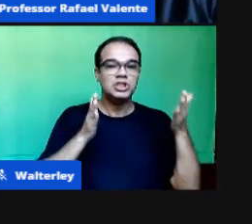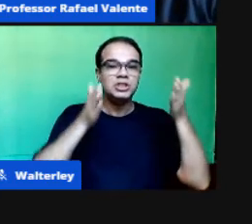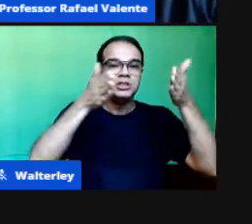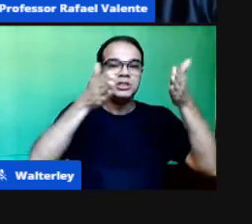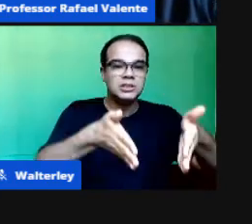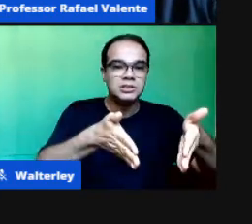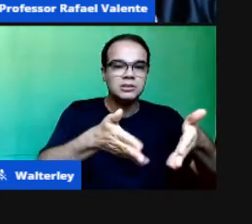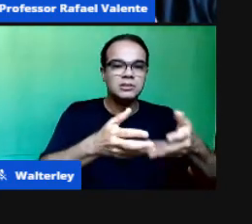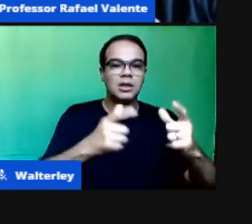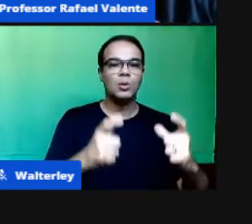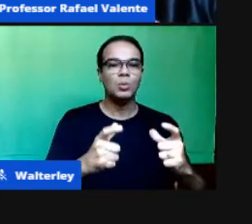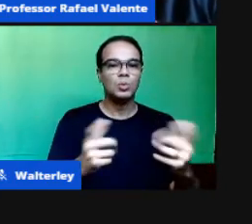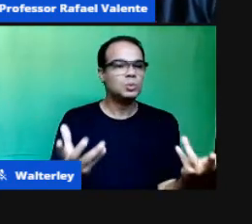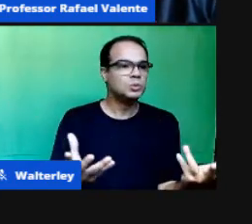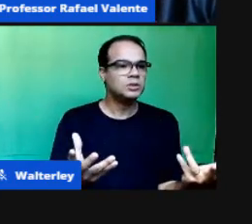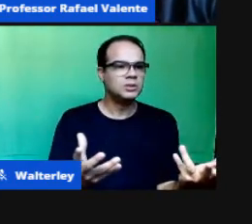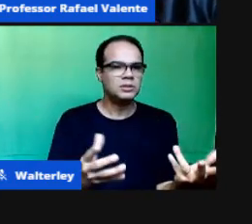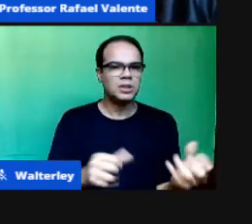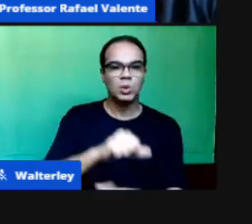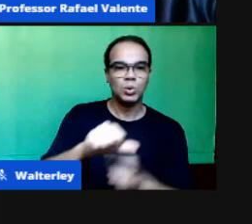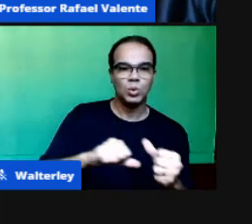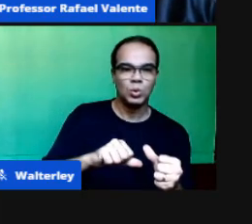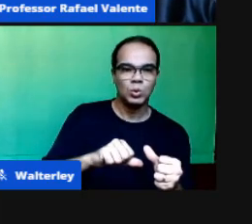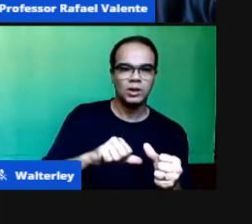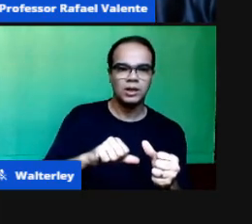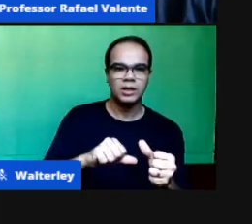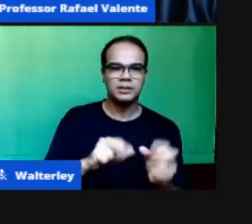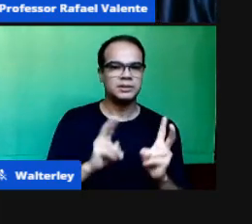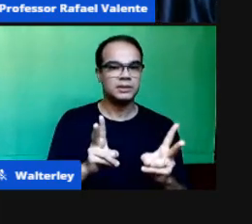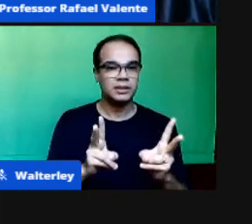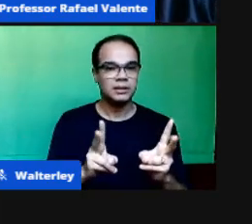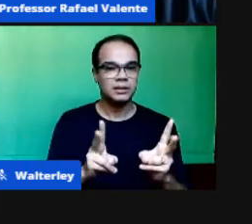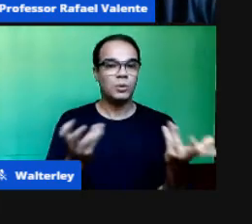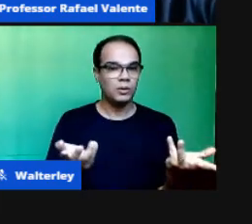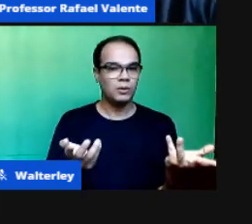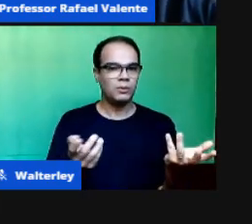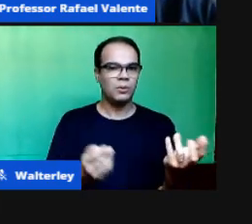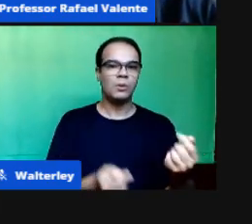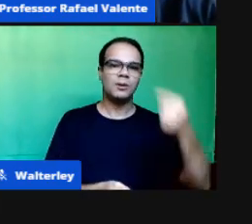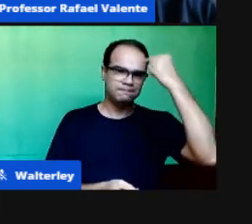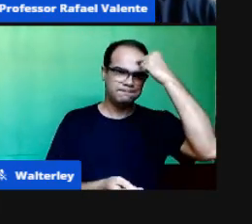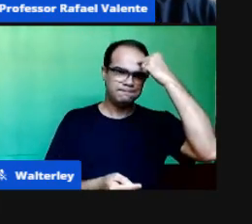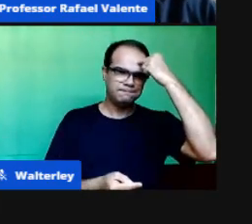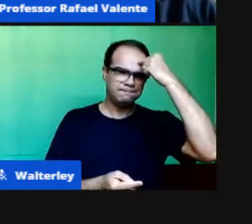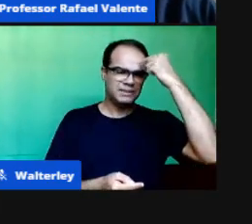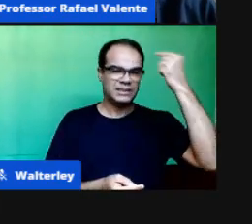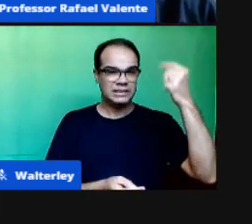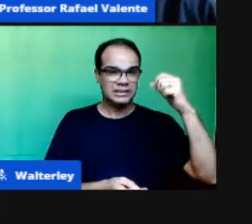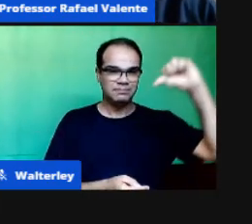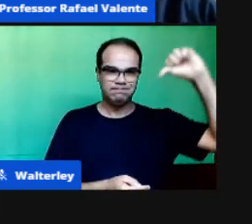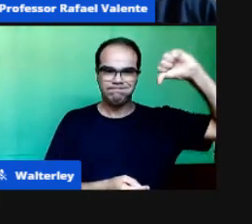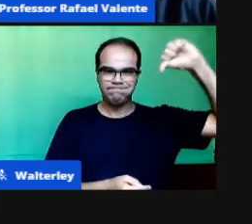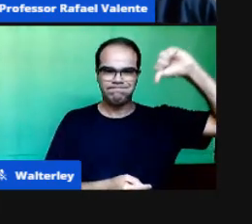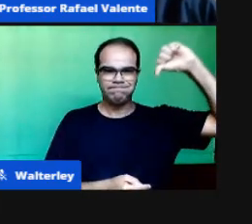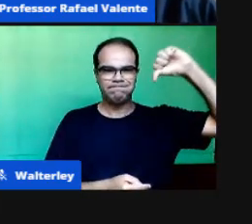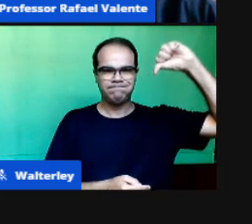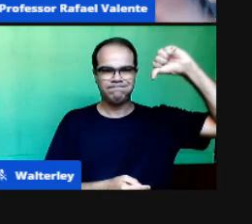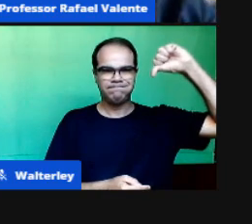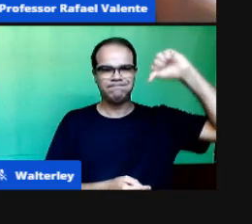ano depois, né? Então, a saúde mental das pessoas ficou extremamente